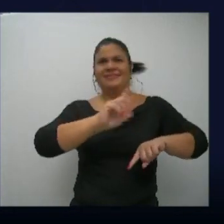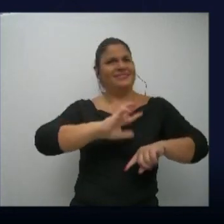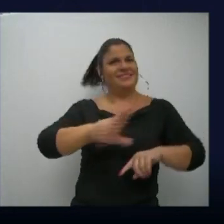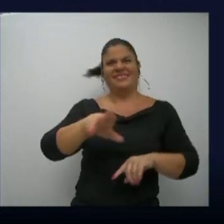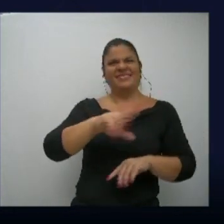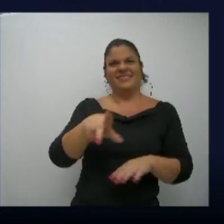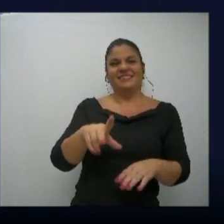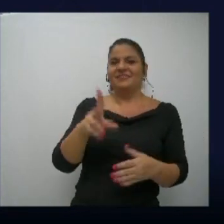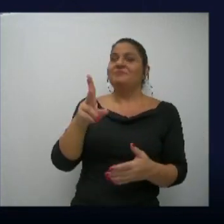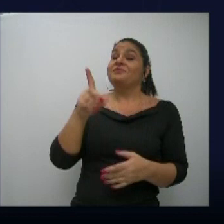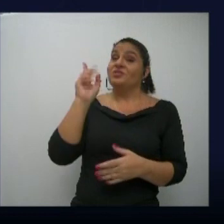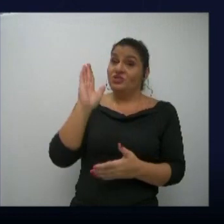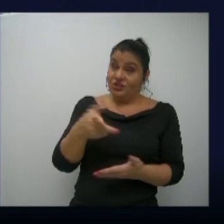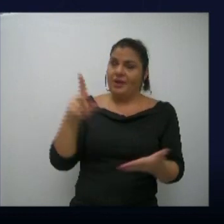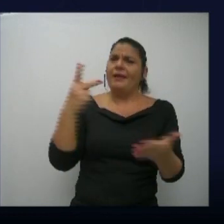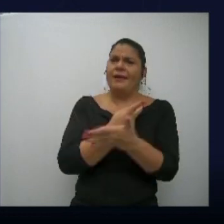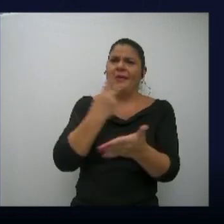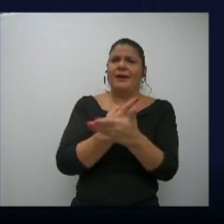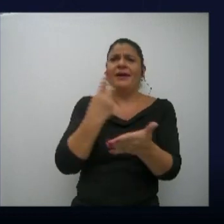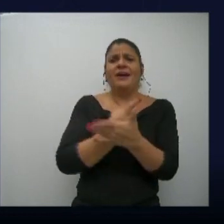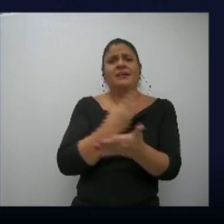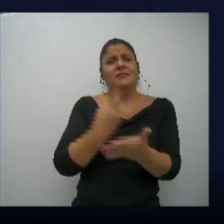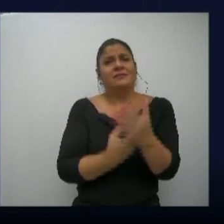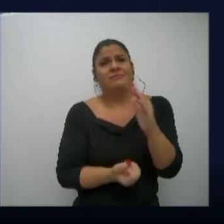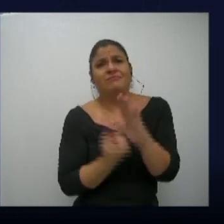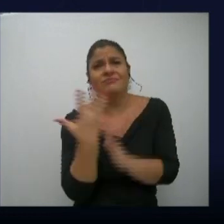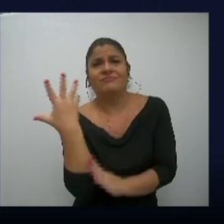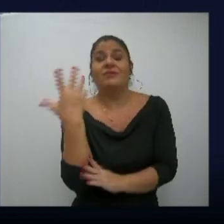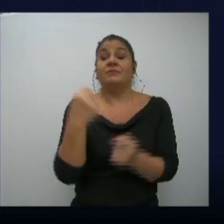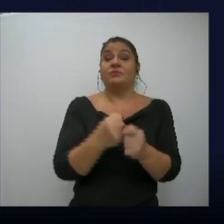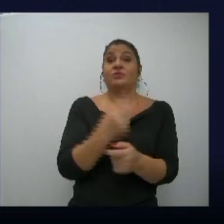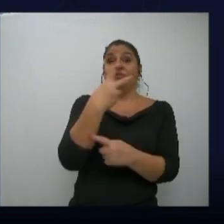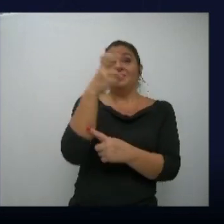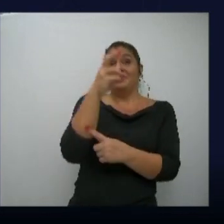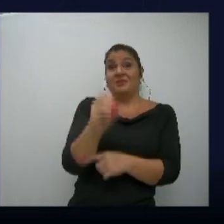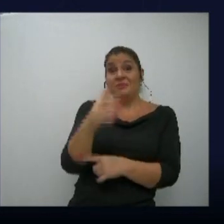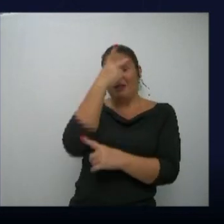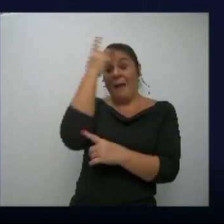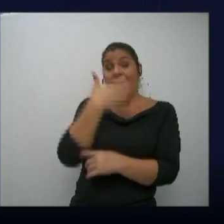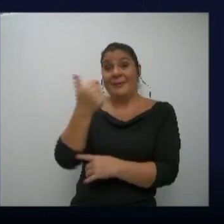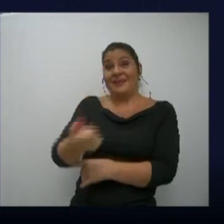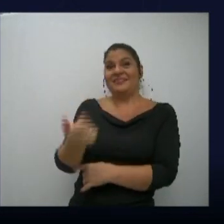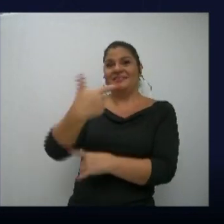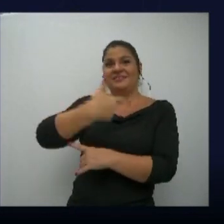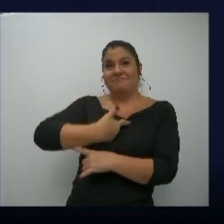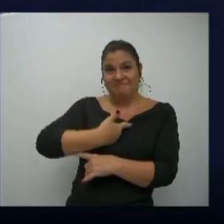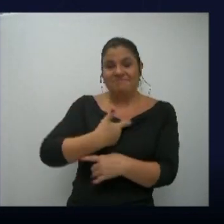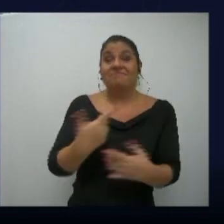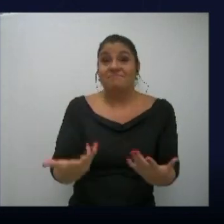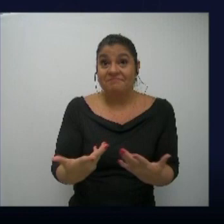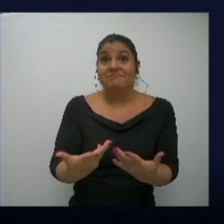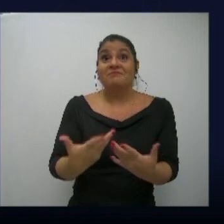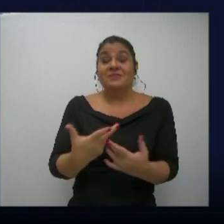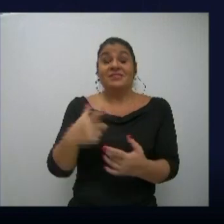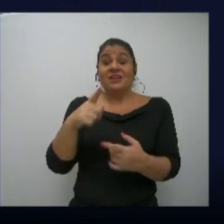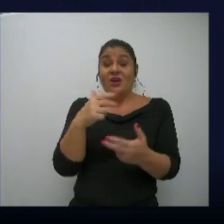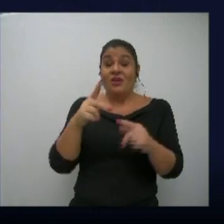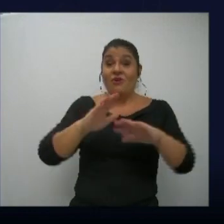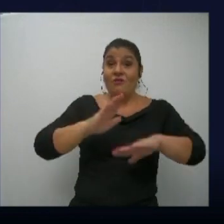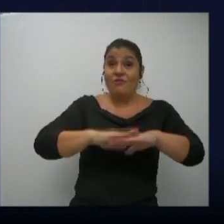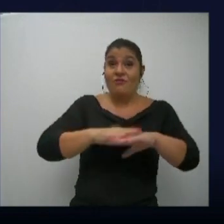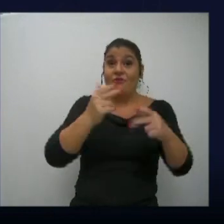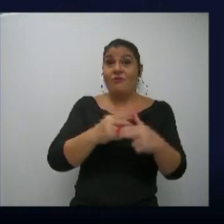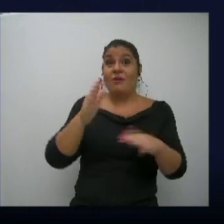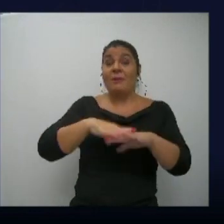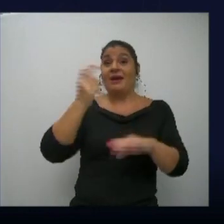é verdade né entendeu errado sem vezes gosto de 230 pessoas melhores do que eu trabalhando junto com tanto tempo de dono quanto eu precisava coisas mais diferente do que